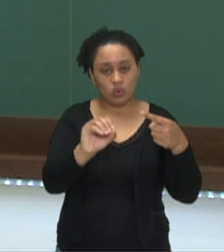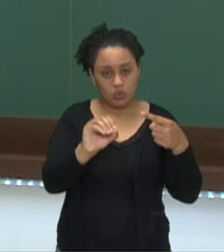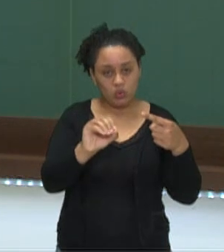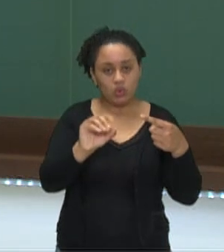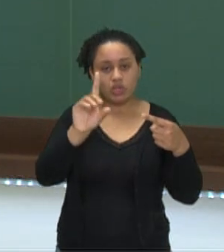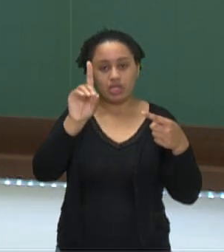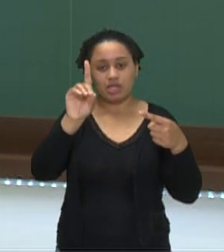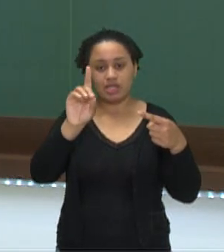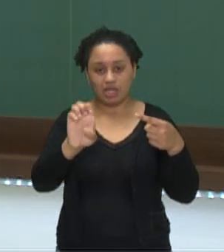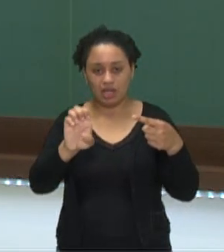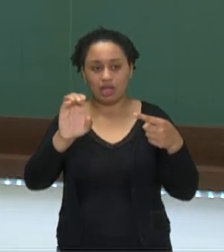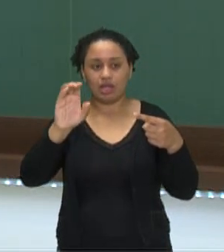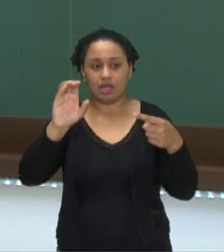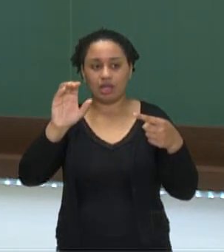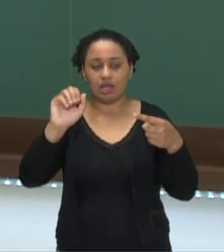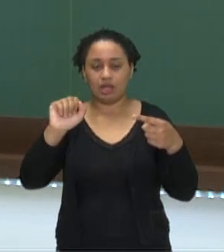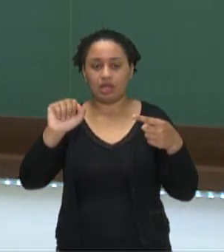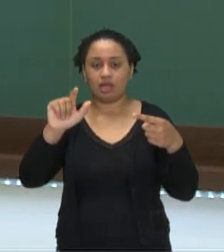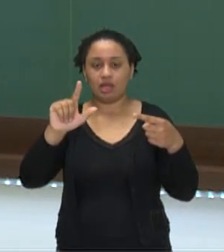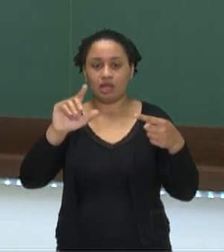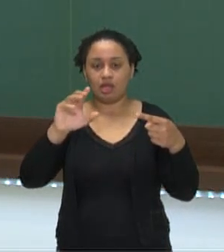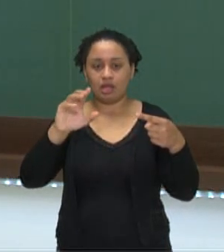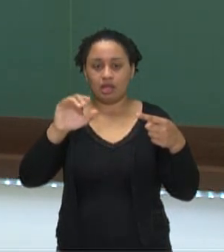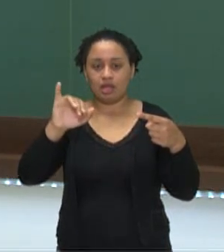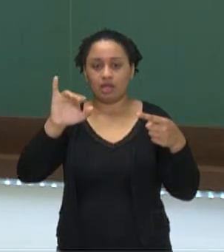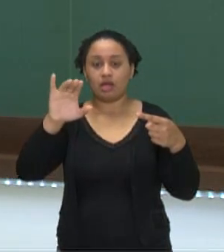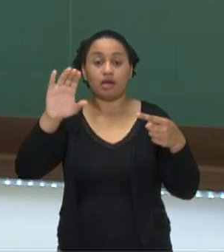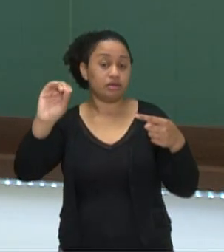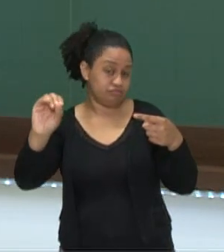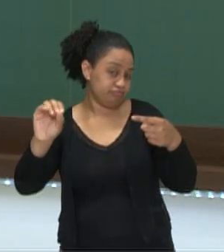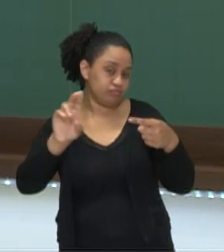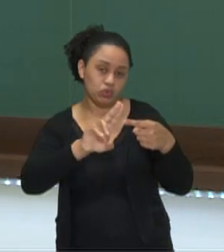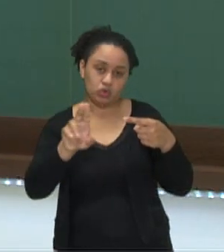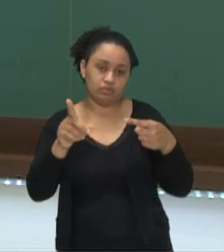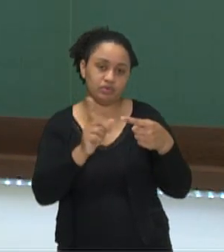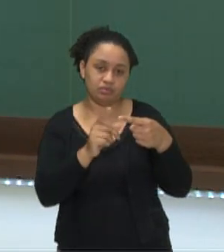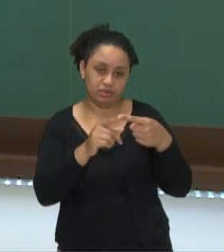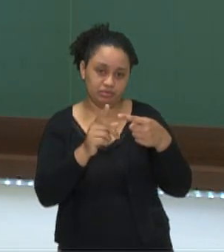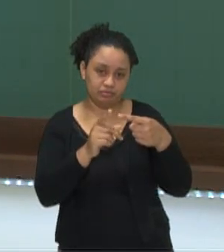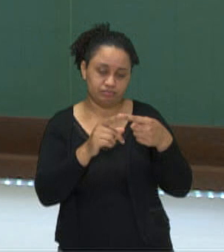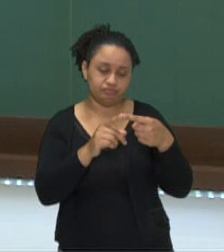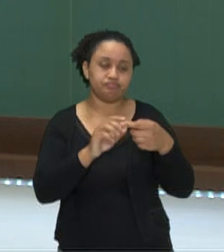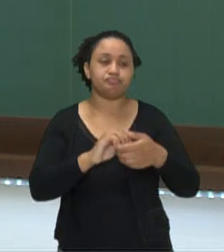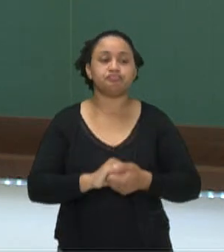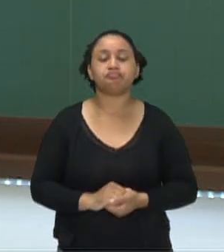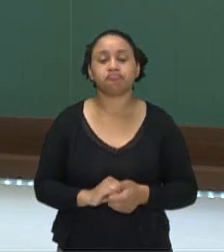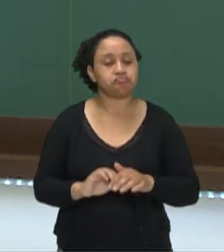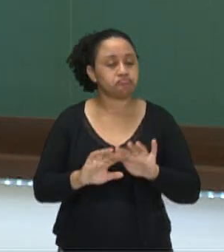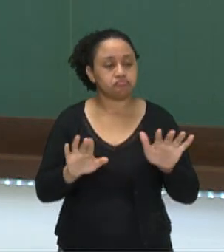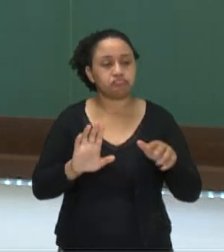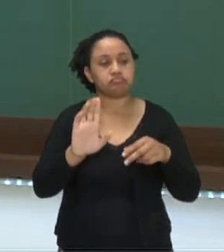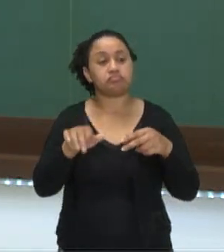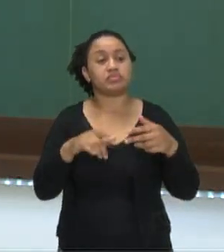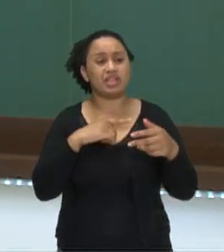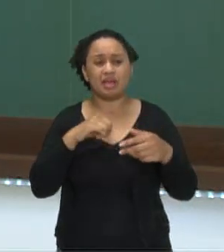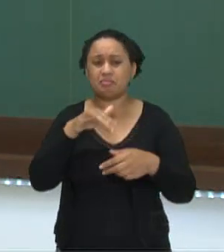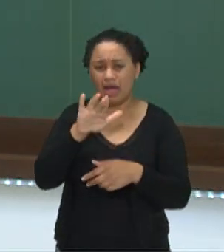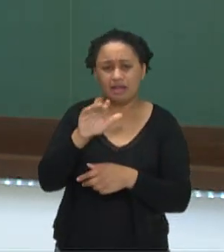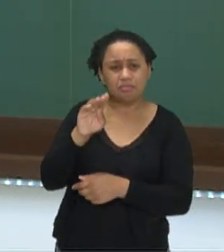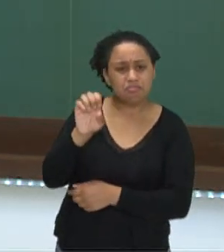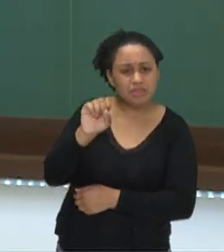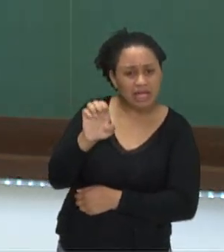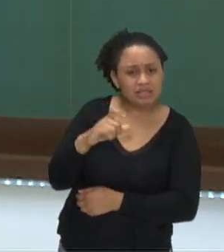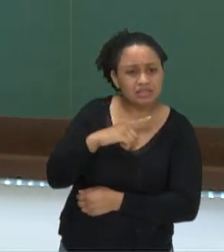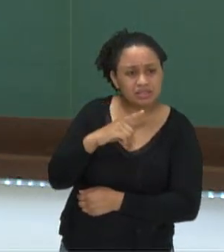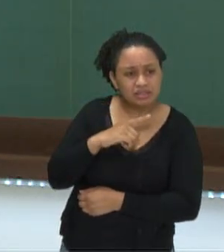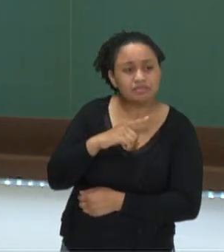o nome dessa base é hidróxido de cálcio. Só isso. Tinha mais alguma base